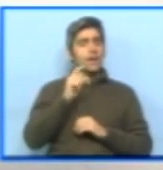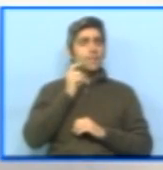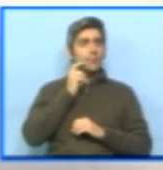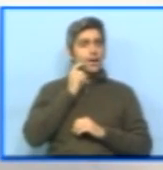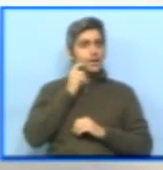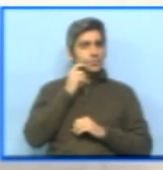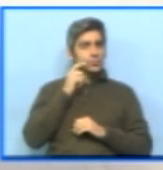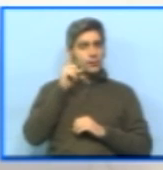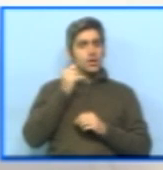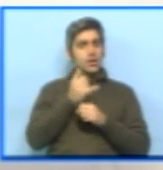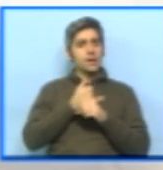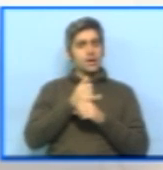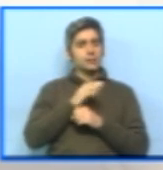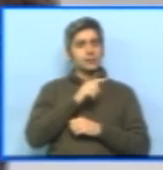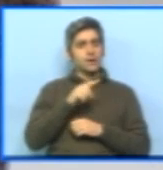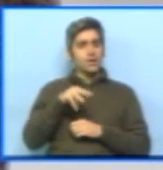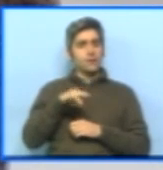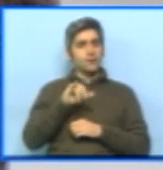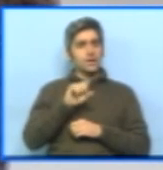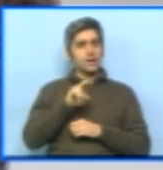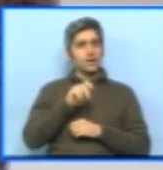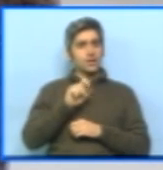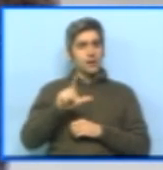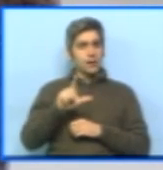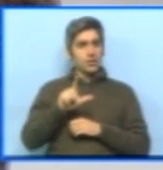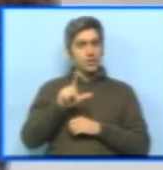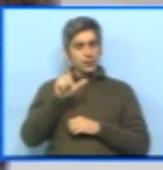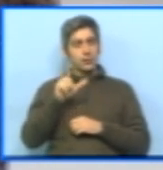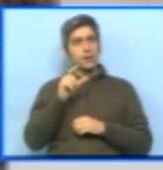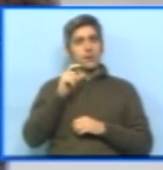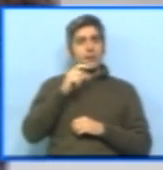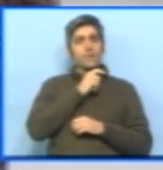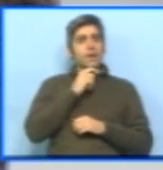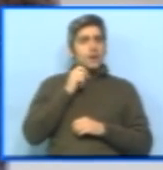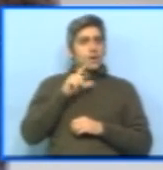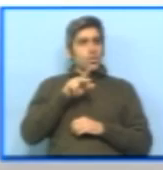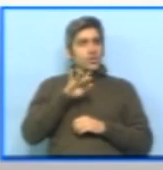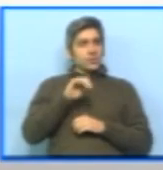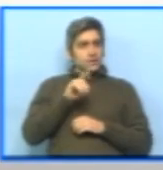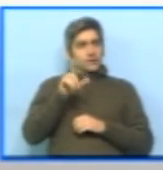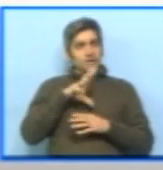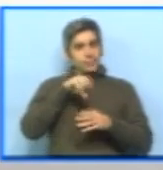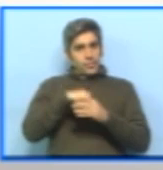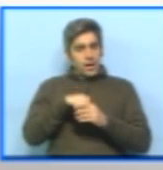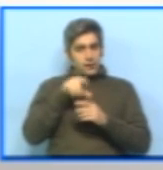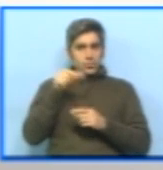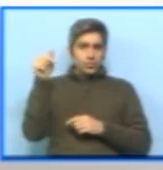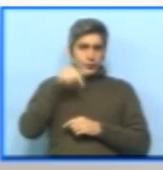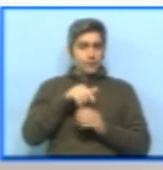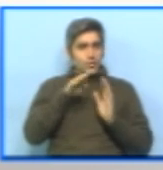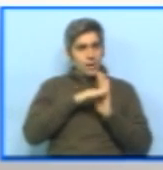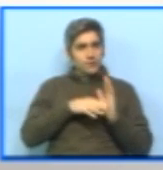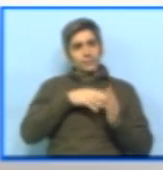sobretudo na ilha de São Miguel. O padre Luís Dial faz parte de um dos ranchos de Romeiros e está hoje no programa Eclésia para nos